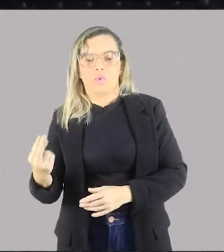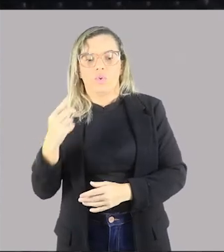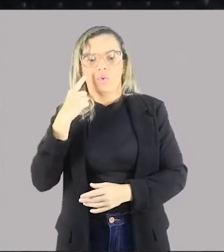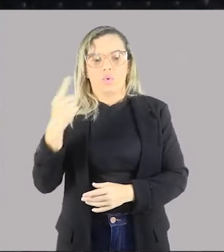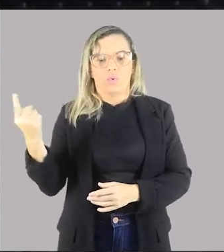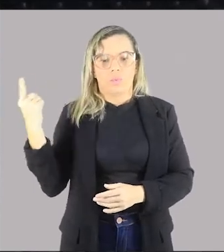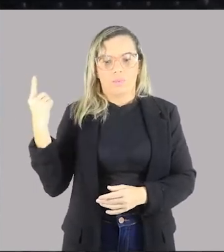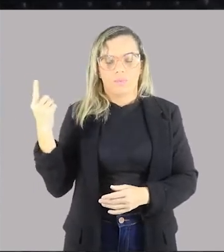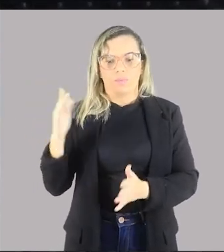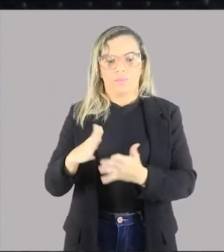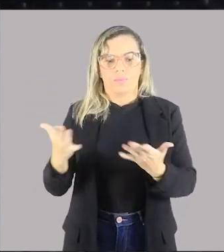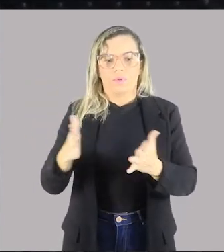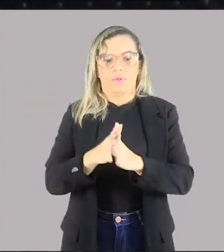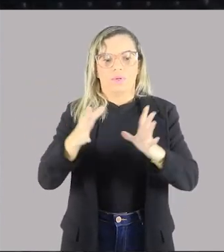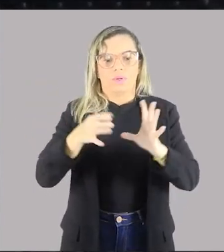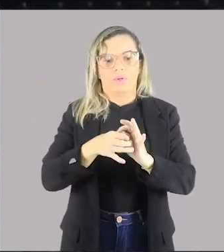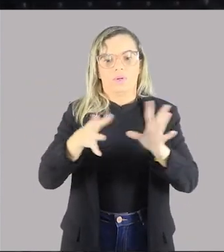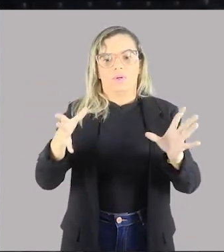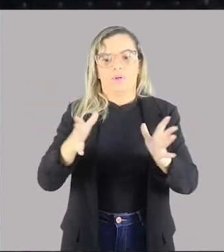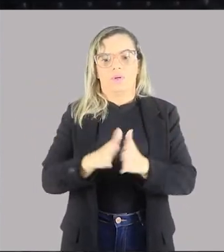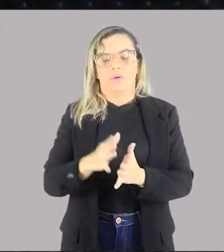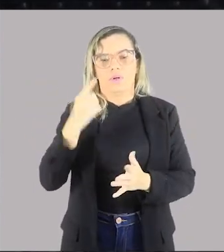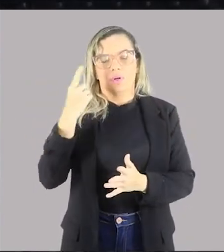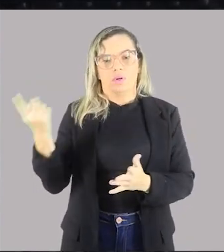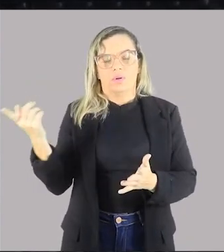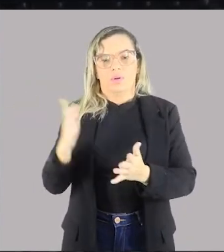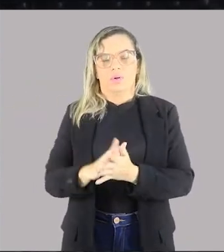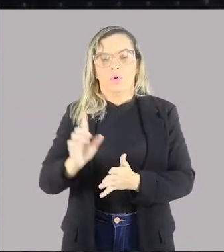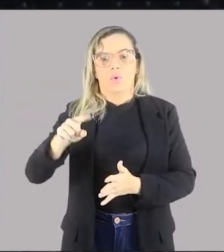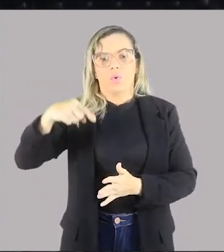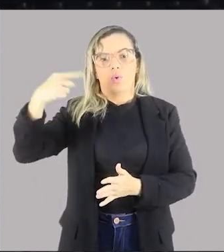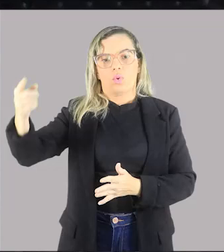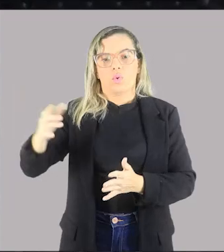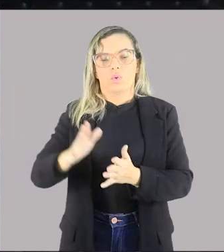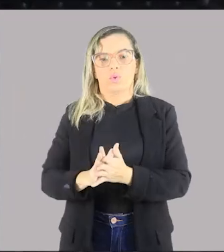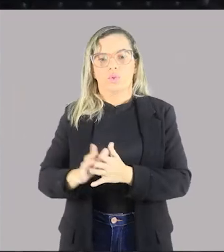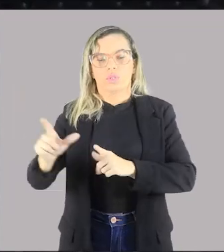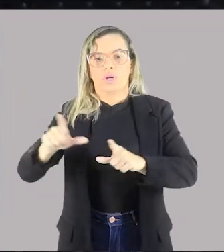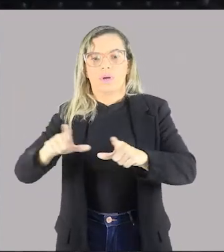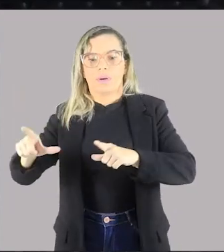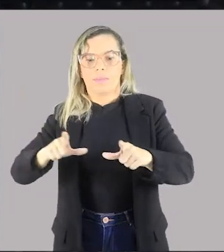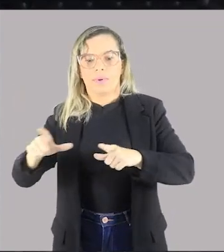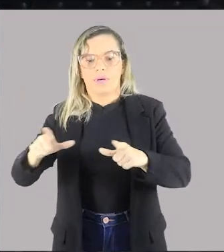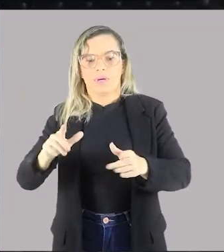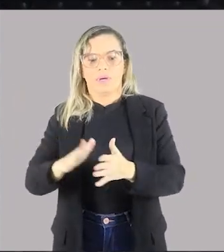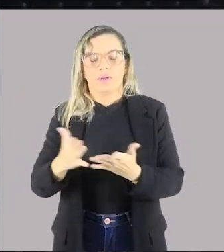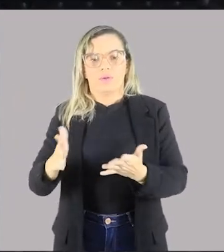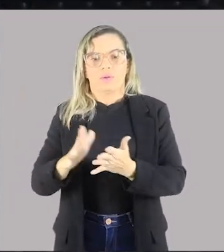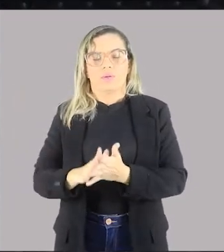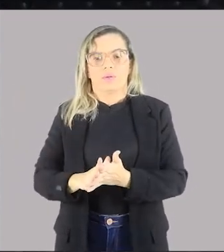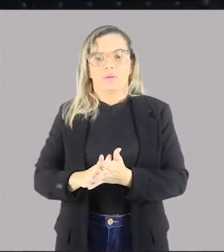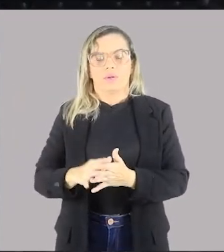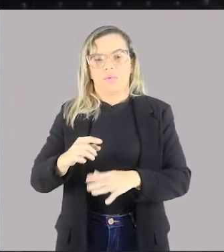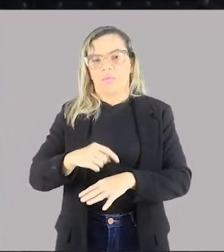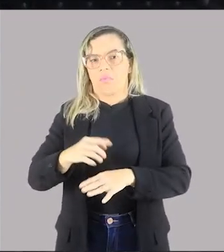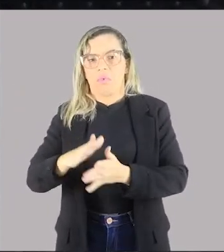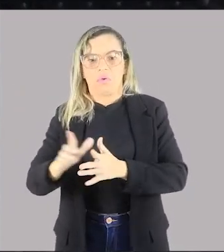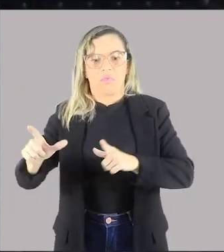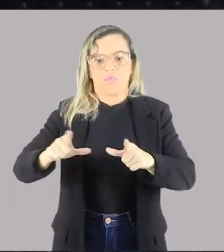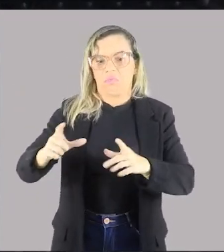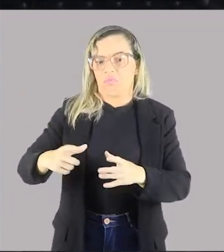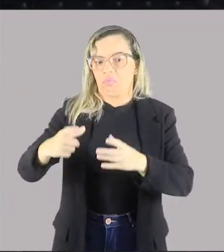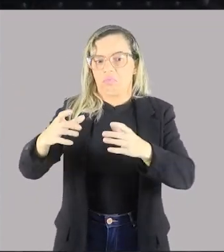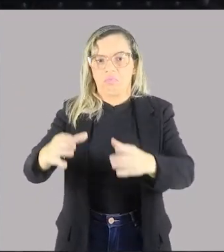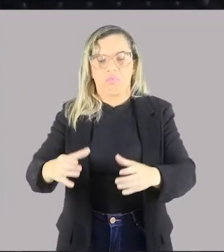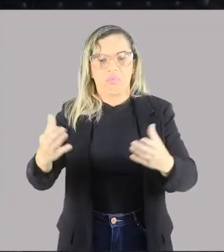estão em disponibilidade para outra função momentaneamente, certo? Para outro órgão, para